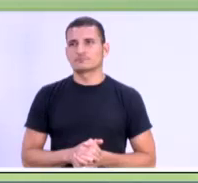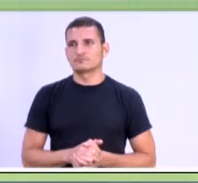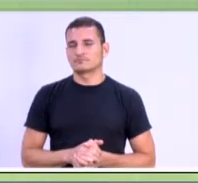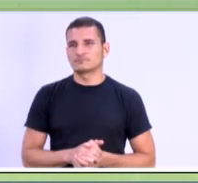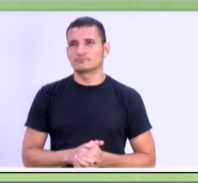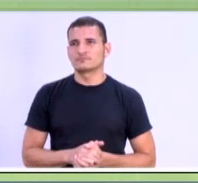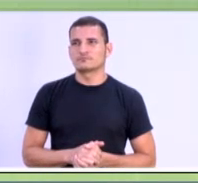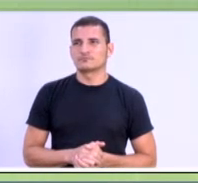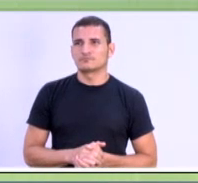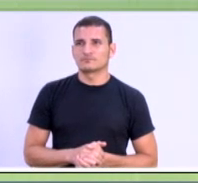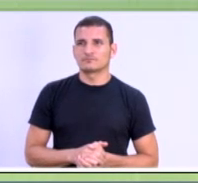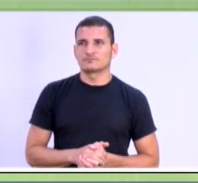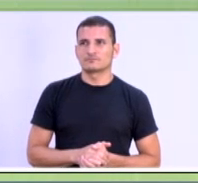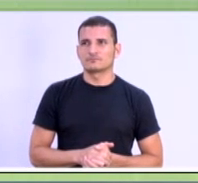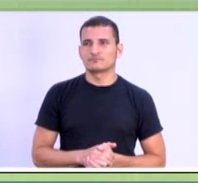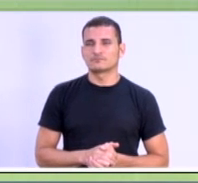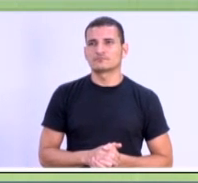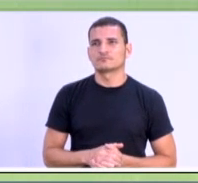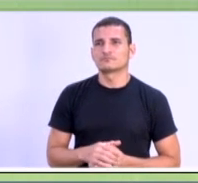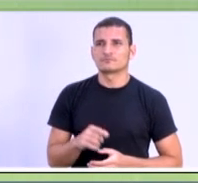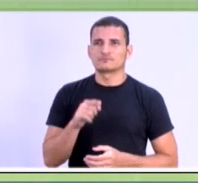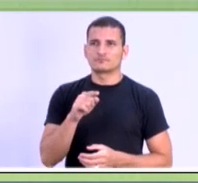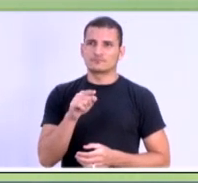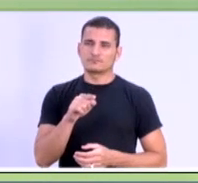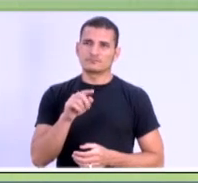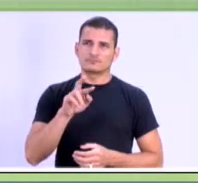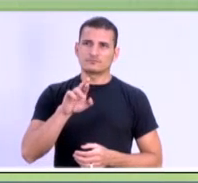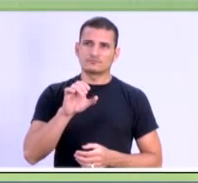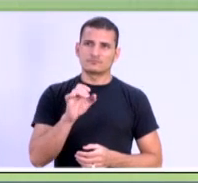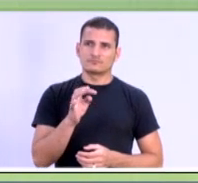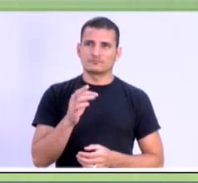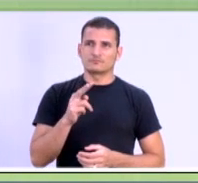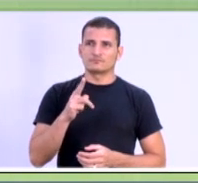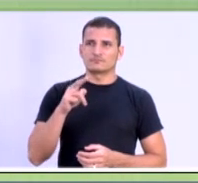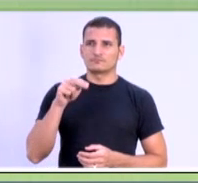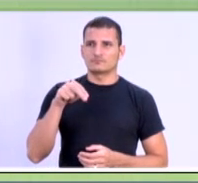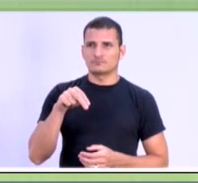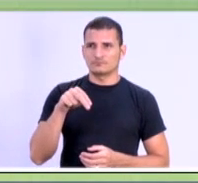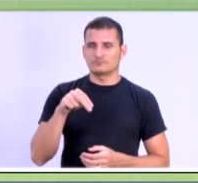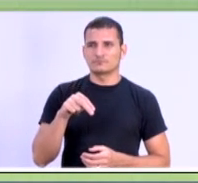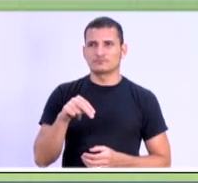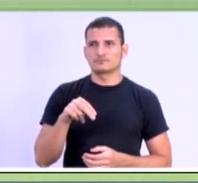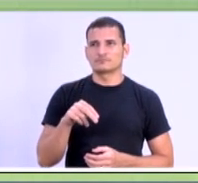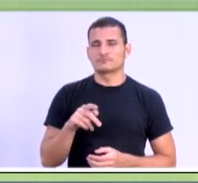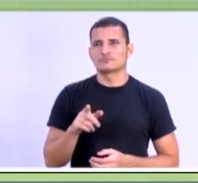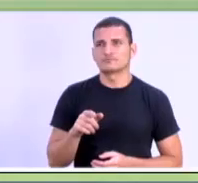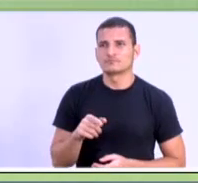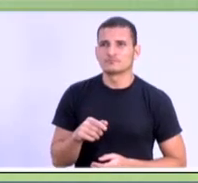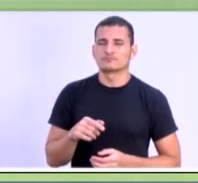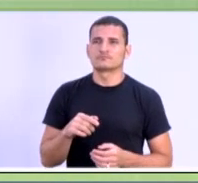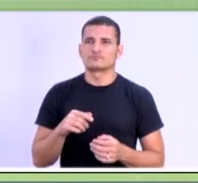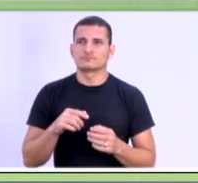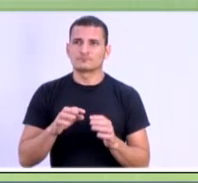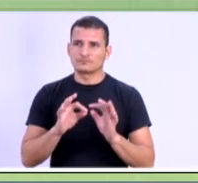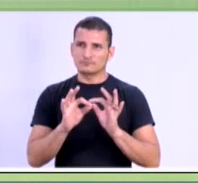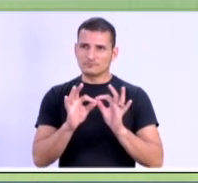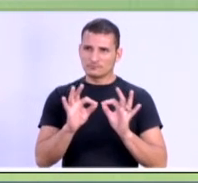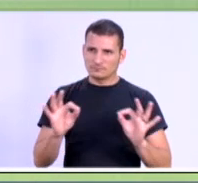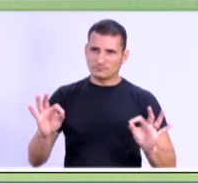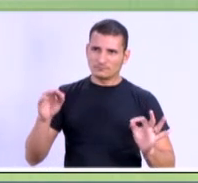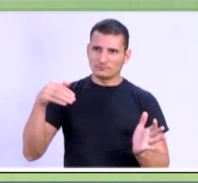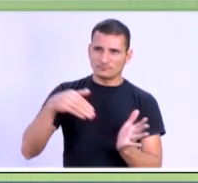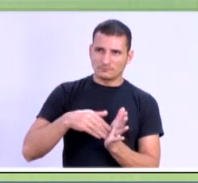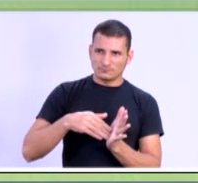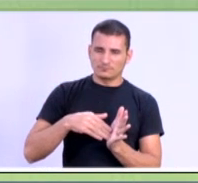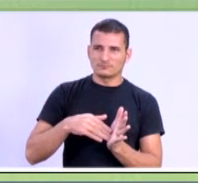Eu recomendo que esse return retorne, seja a última linha de comando do método. Ele tem que